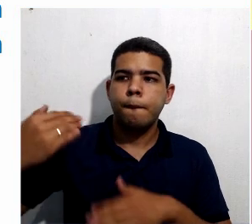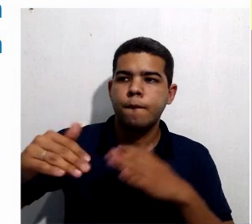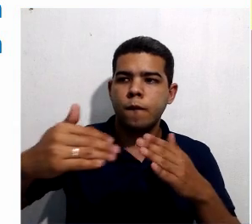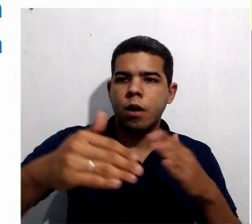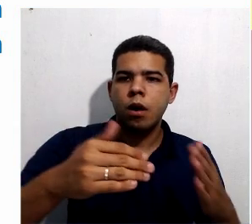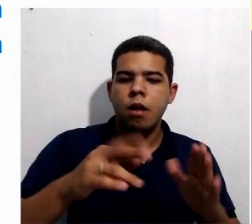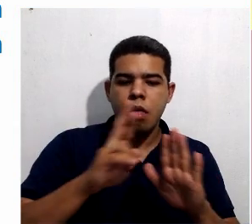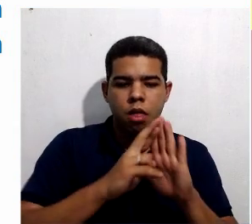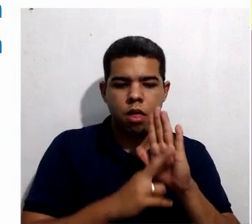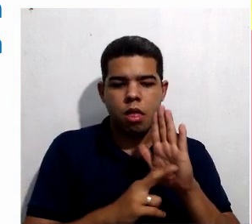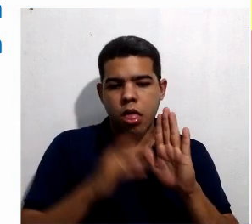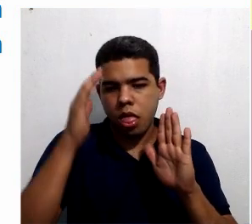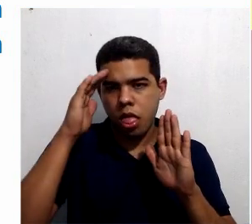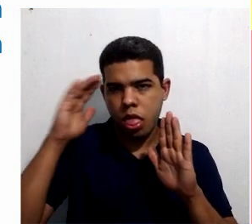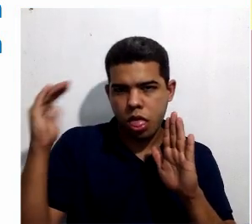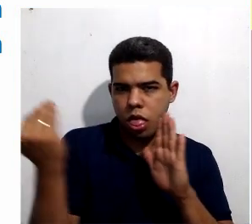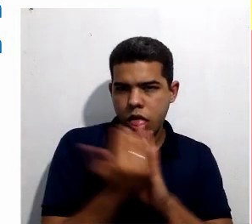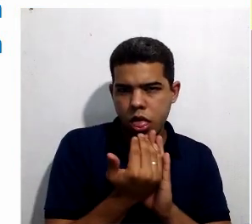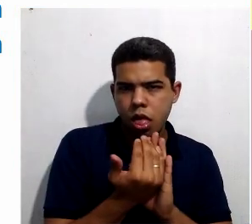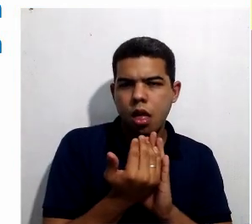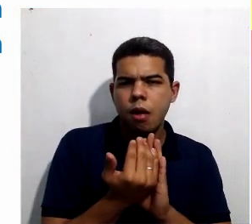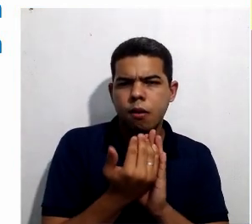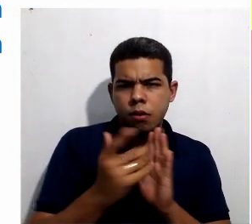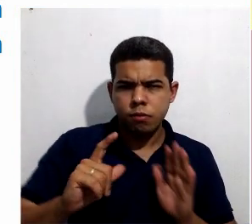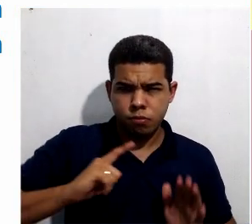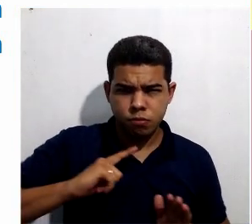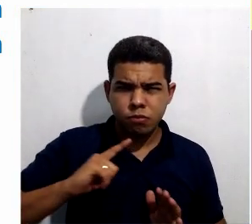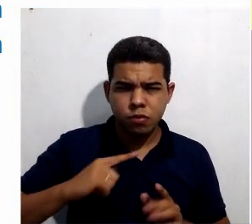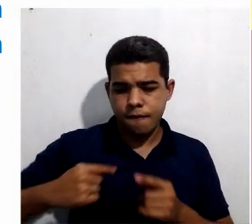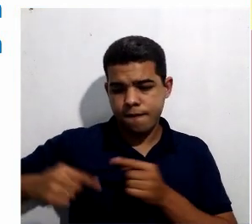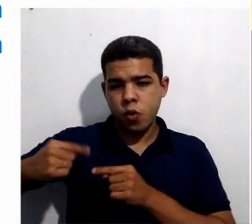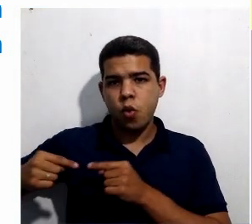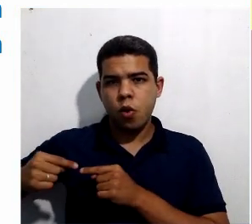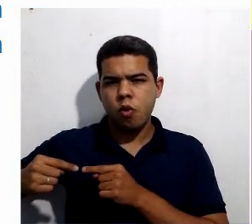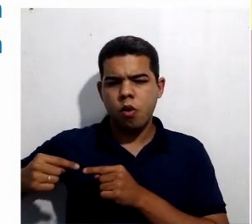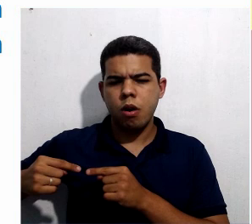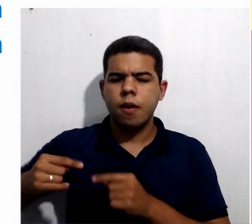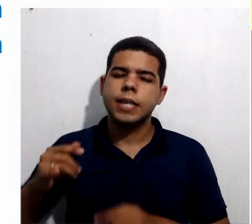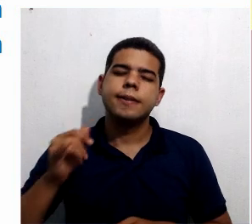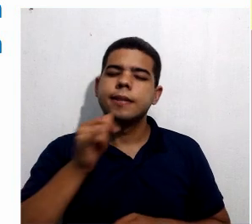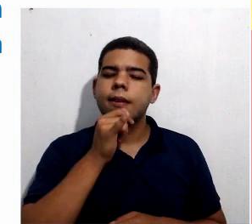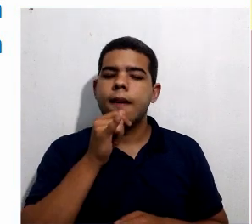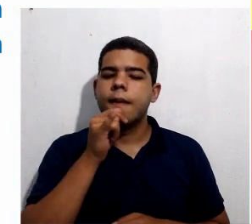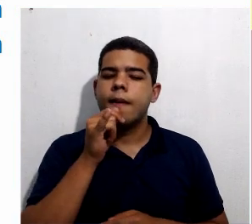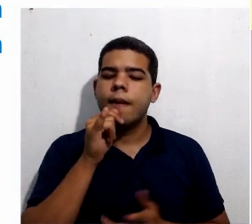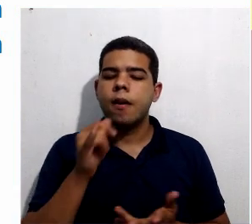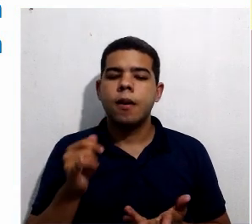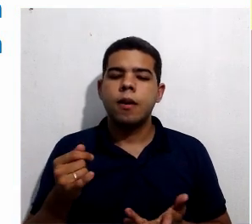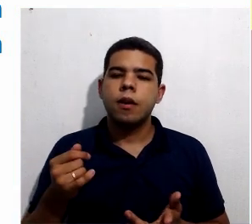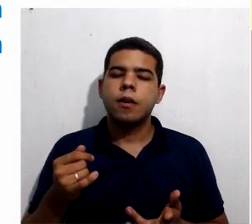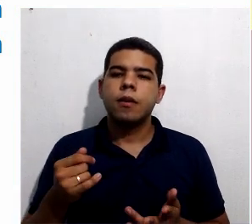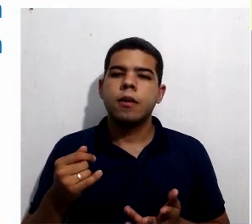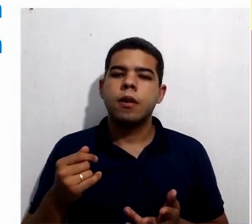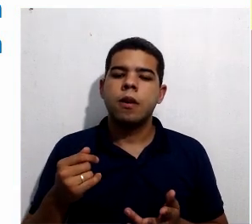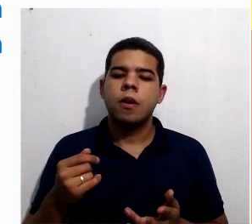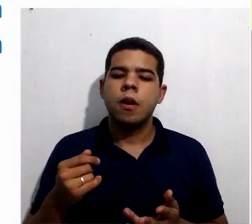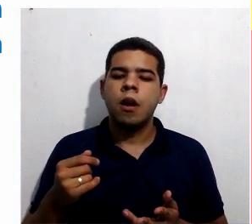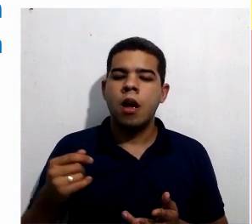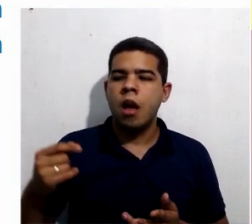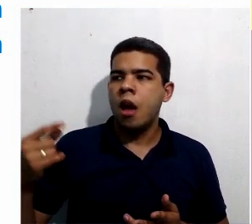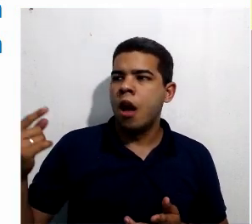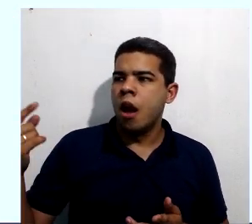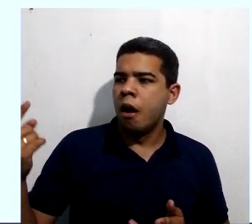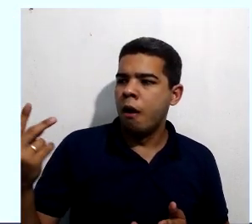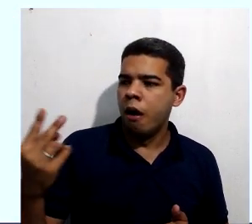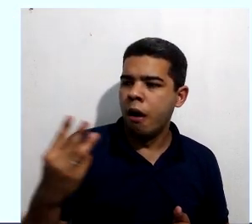um padrão, uma certa dependência dos termos posteriores. Por exemplo, na nossa sequência temos aí os